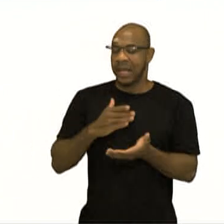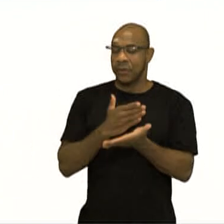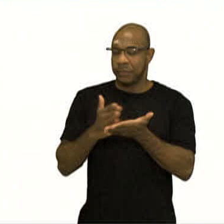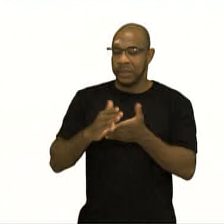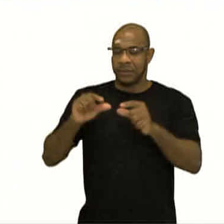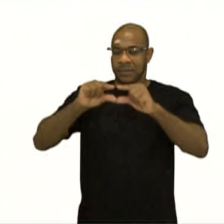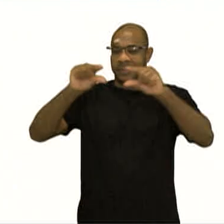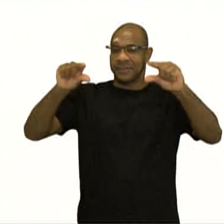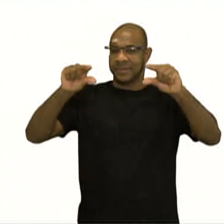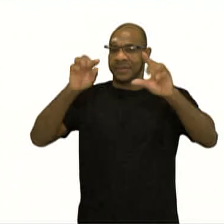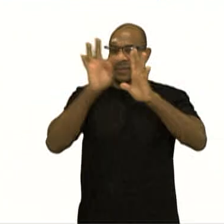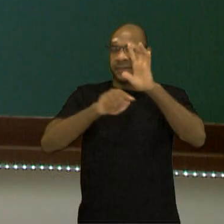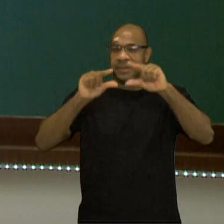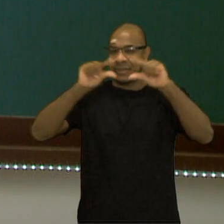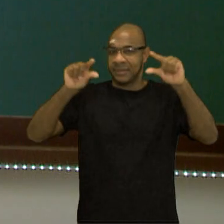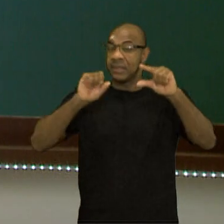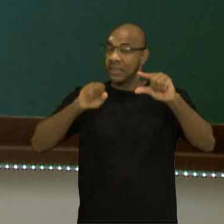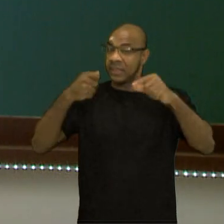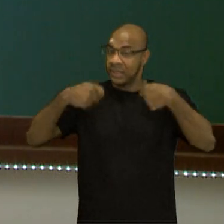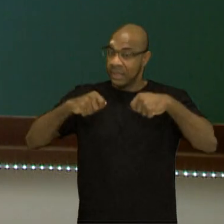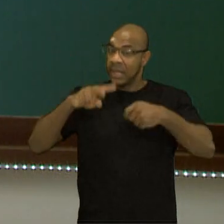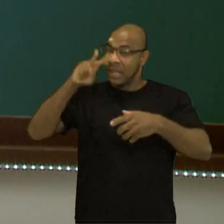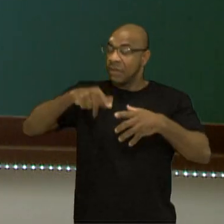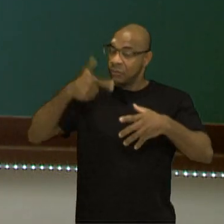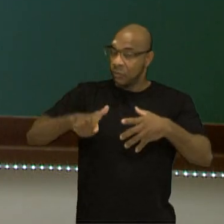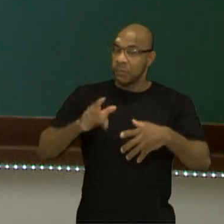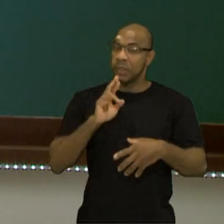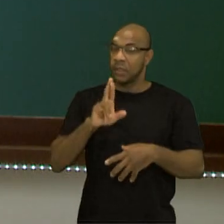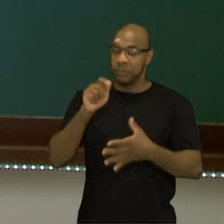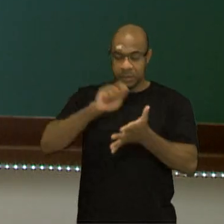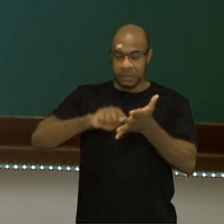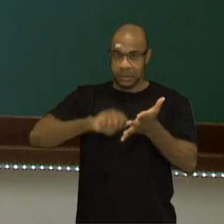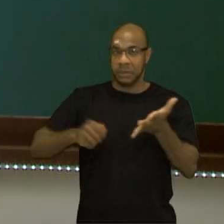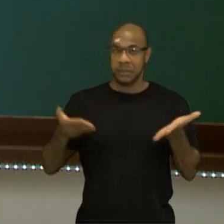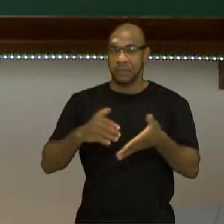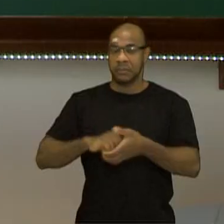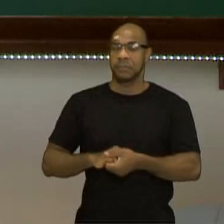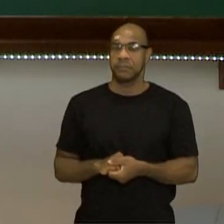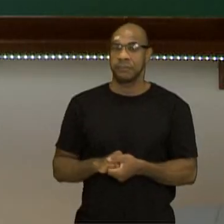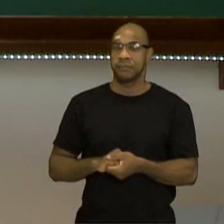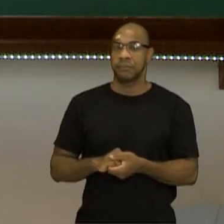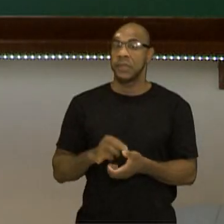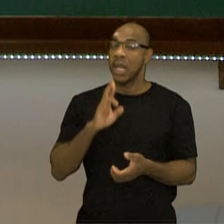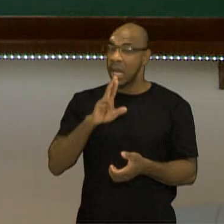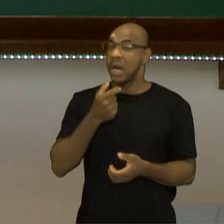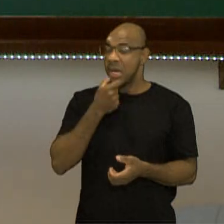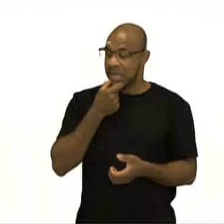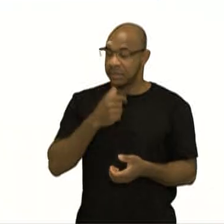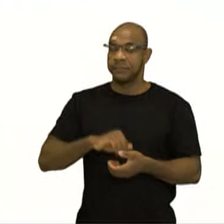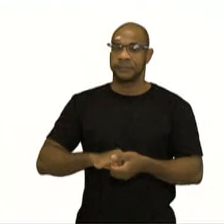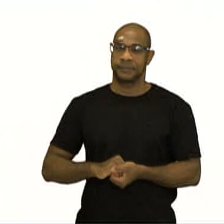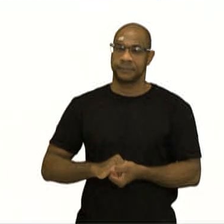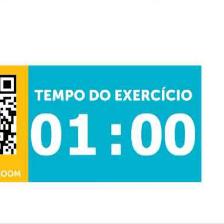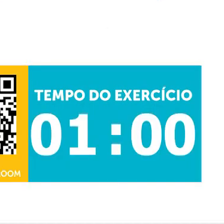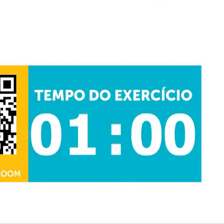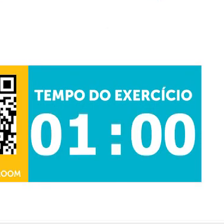texto, se for necessário, leia novamente para que você possa responder no seu caderno. E responda em inglês.